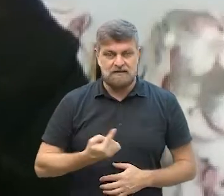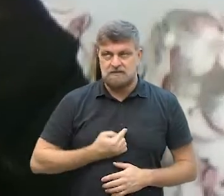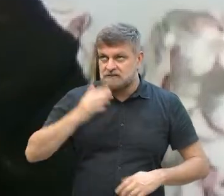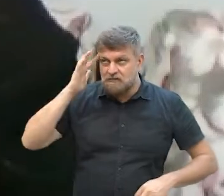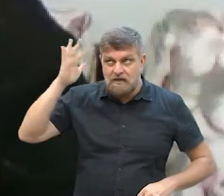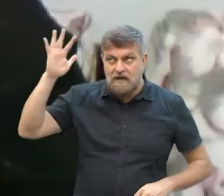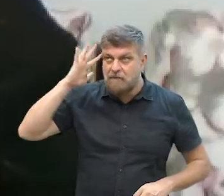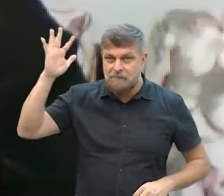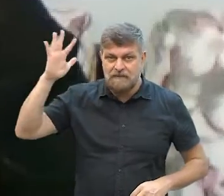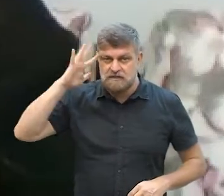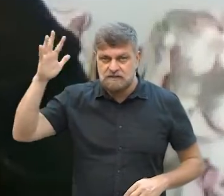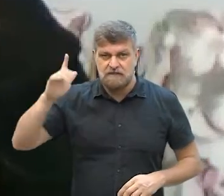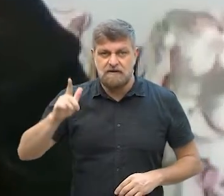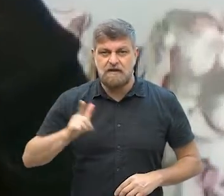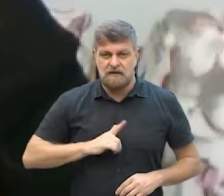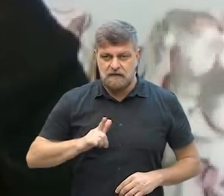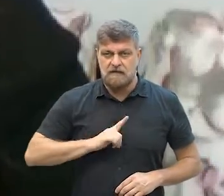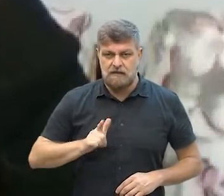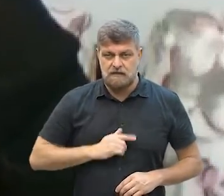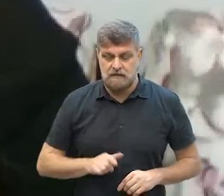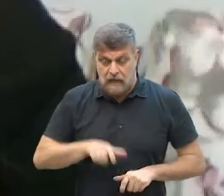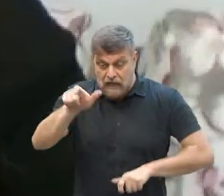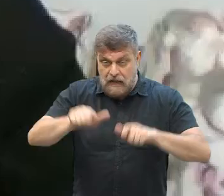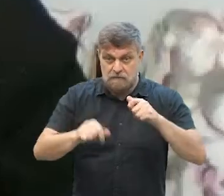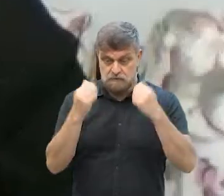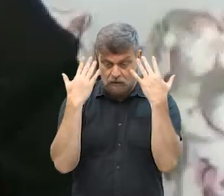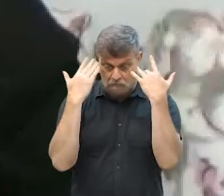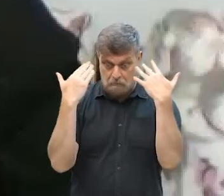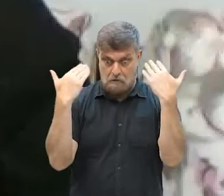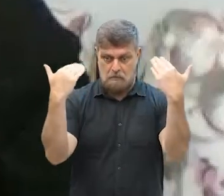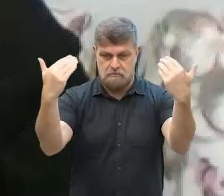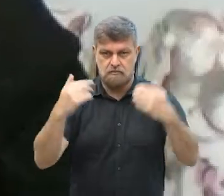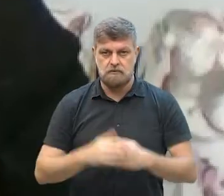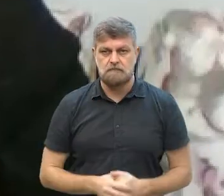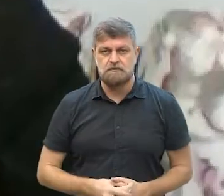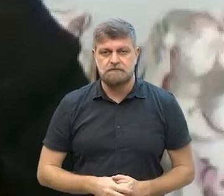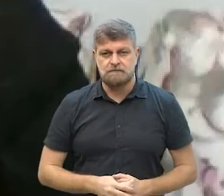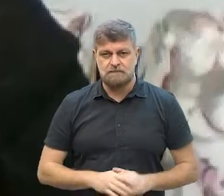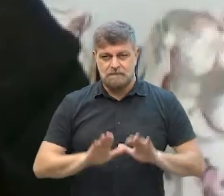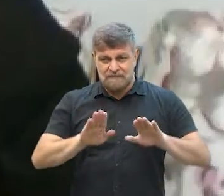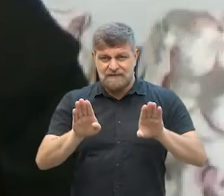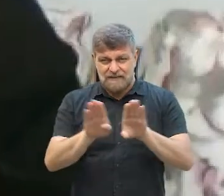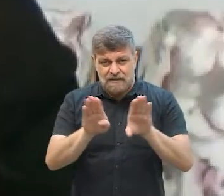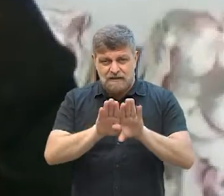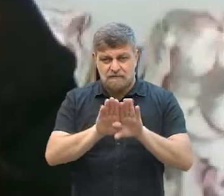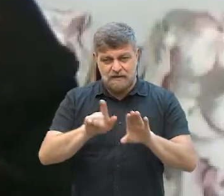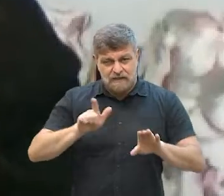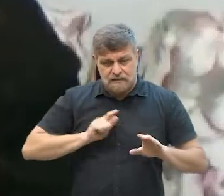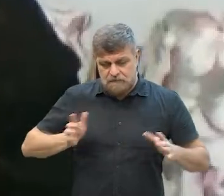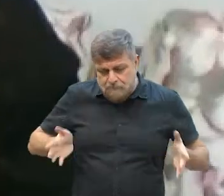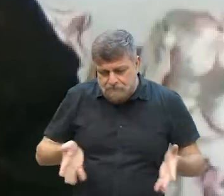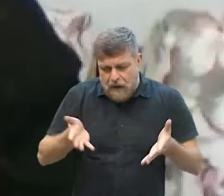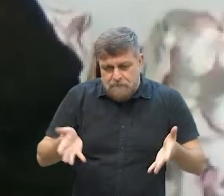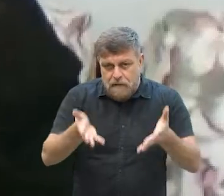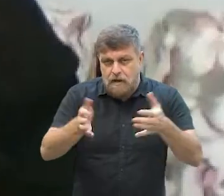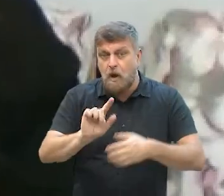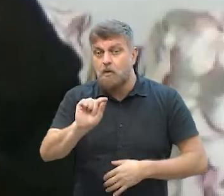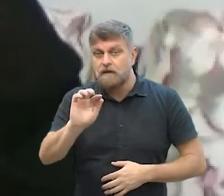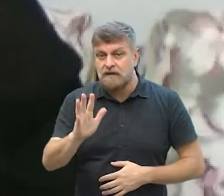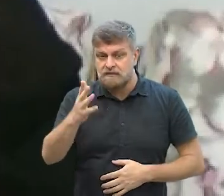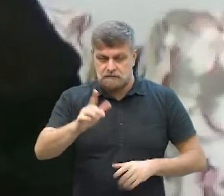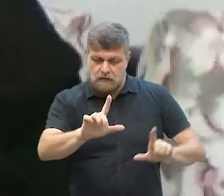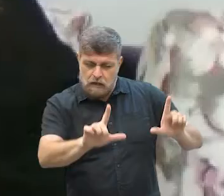ia ter essa visibilidade que está tendo, essa repercussão toda. E também isso foi impulsionado pelas últimas notícias que a